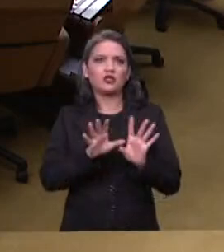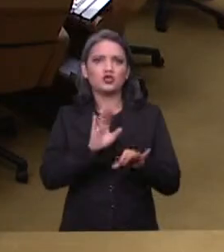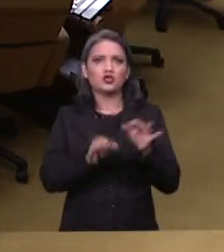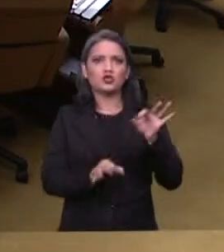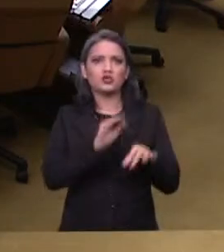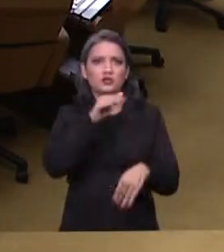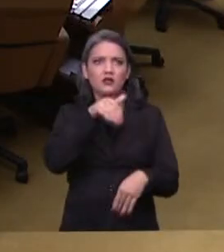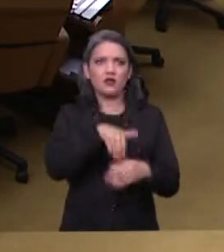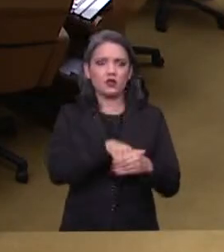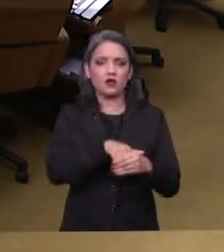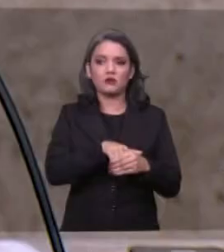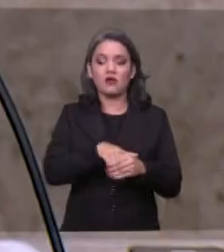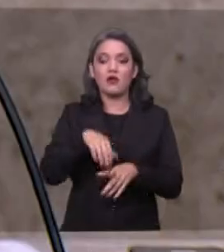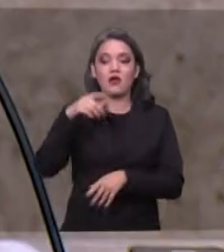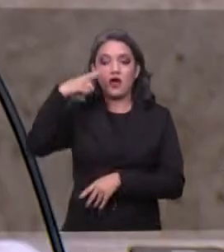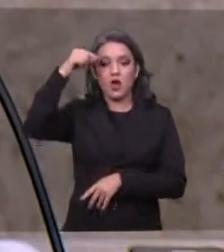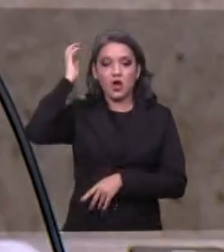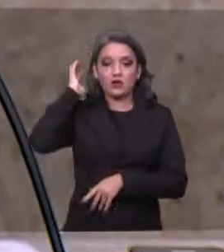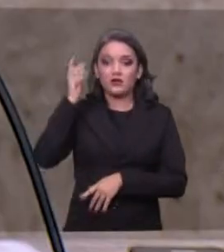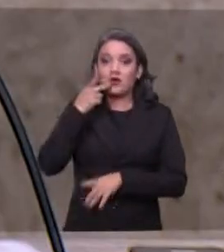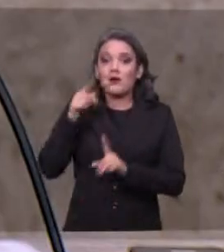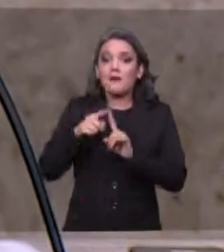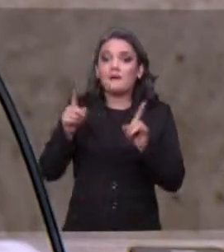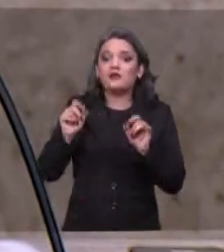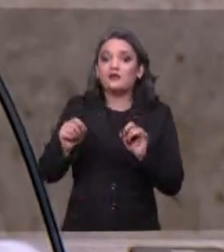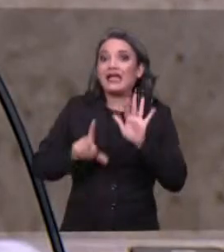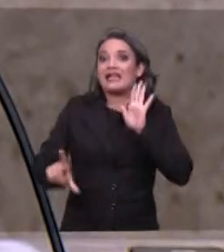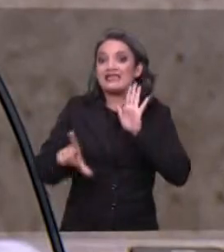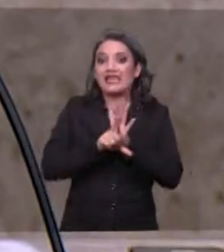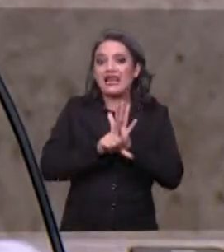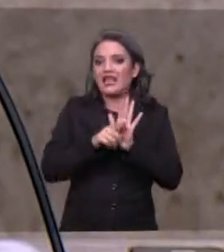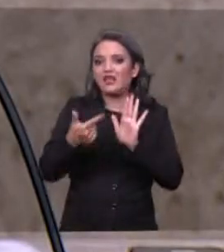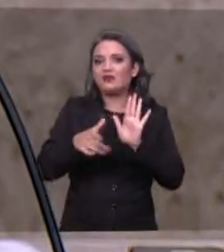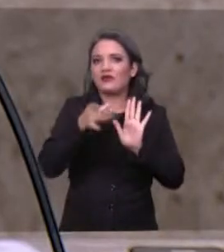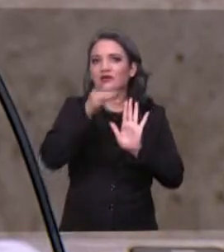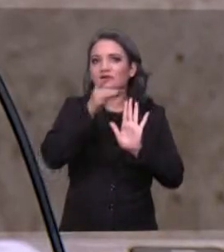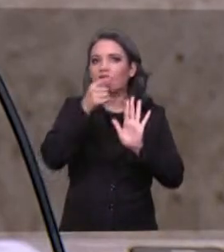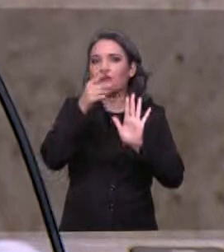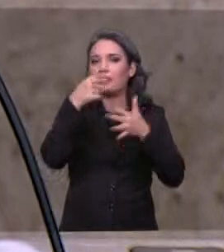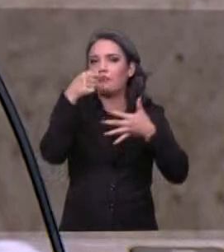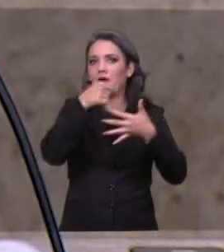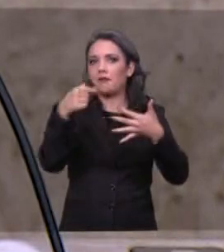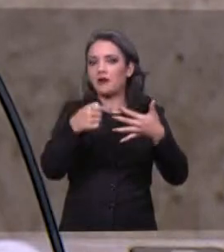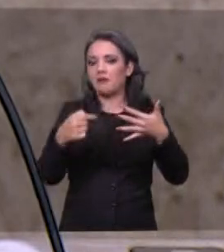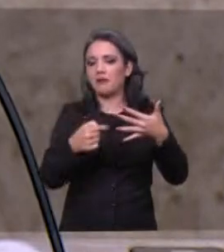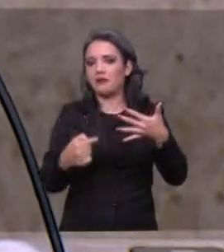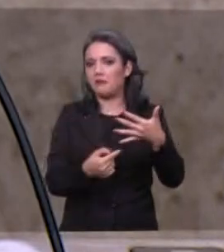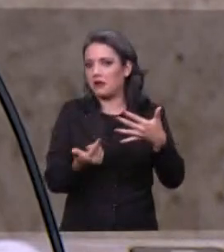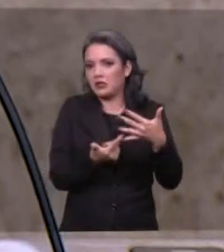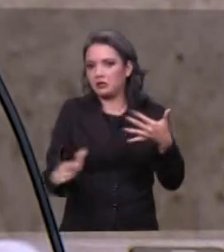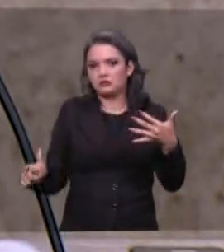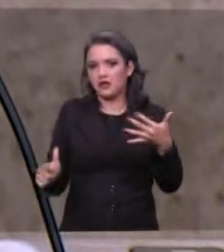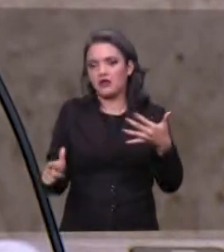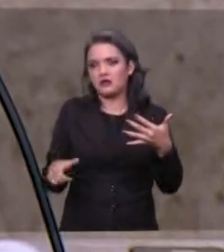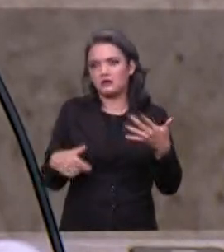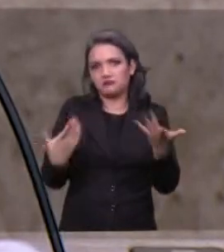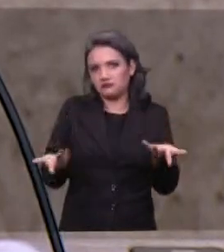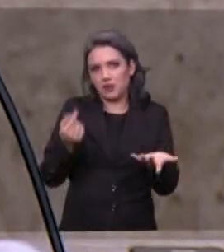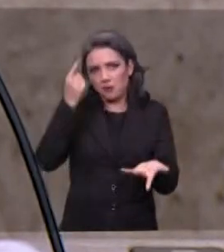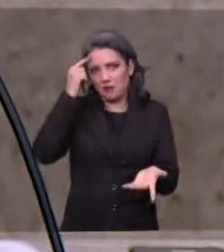Zanin, pelo que eu recordo, é que a lei não fazia distinção. É. Então, ele entende que todos estariam abrangidos,